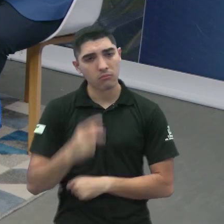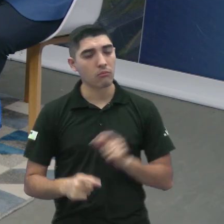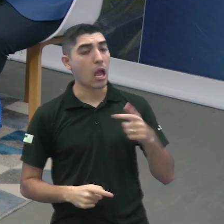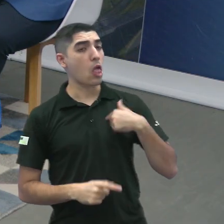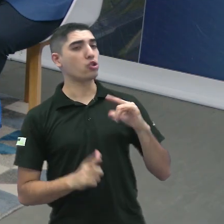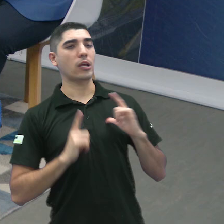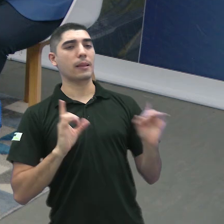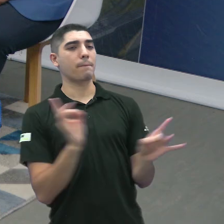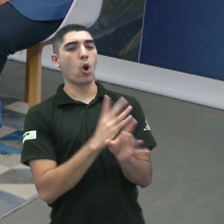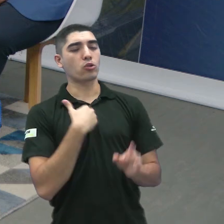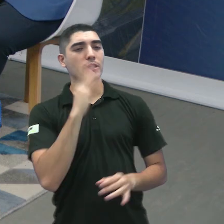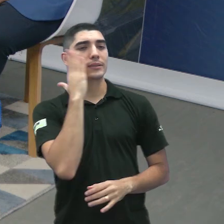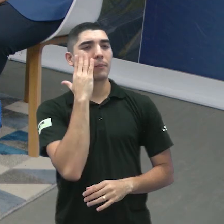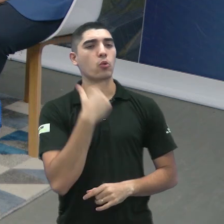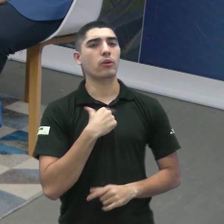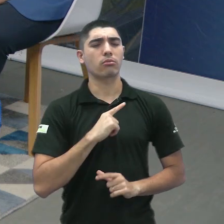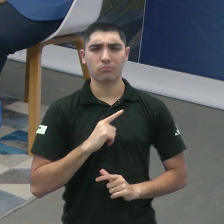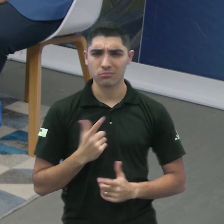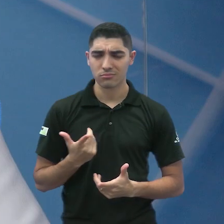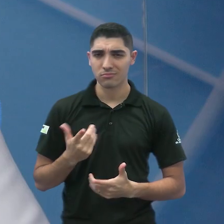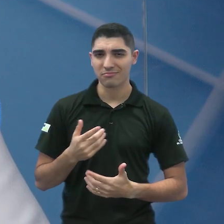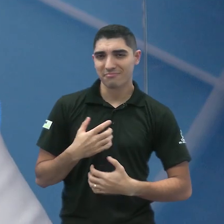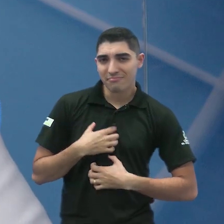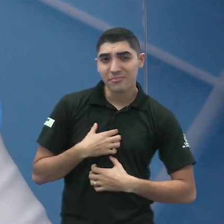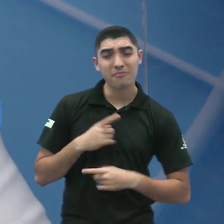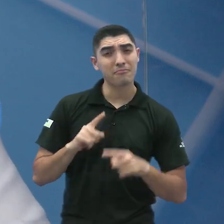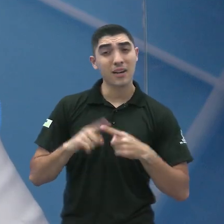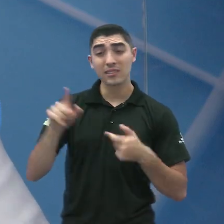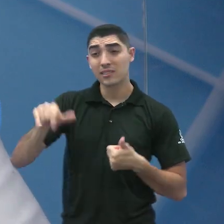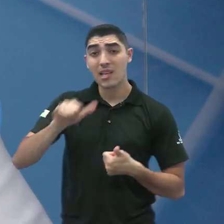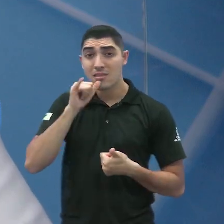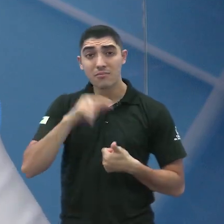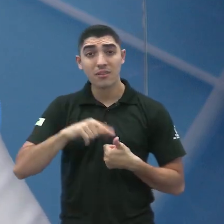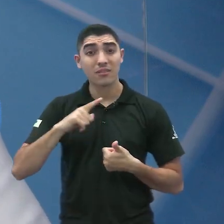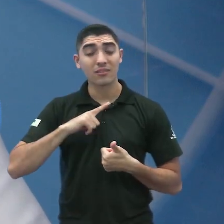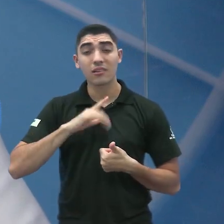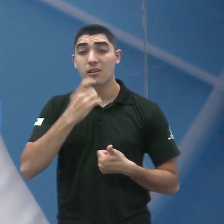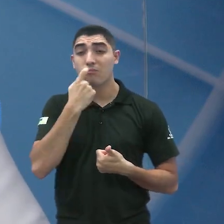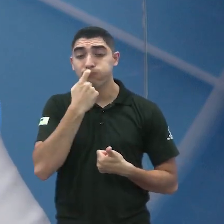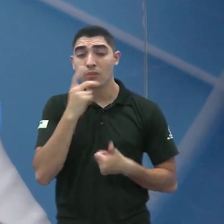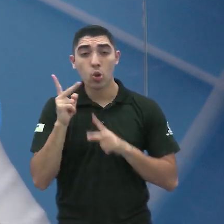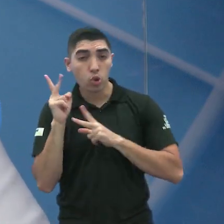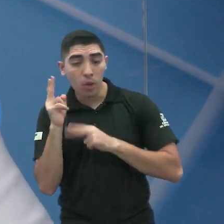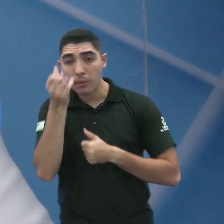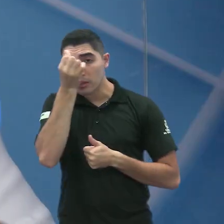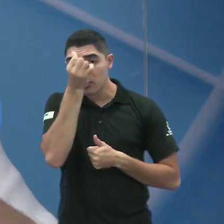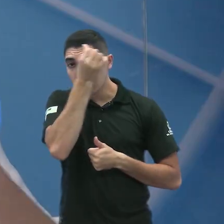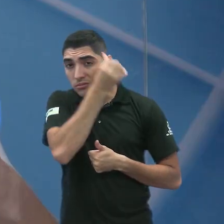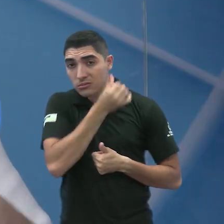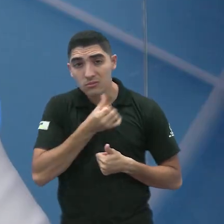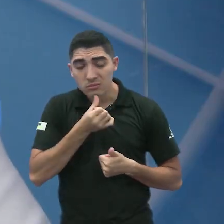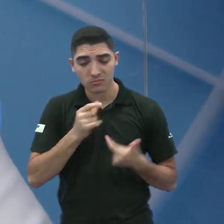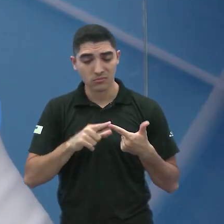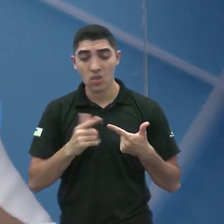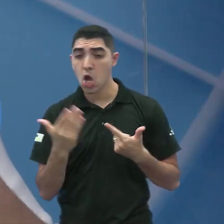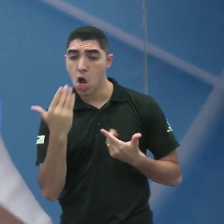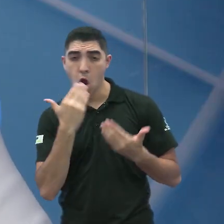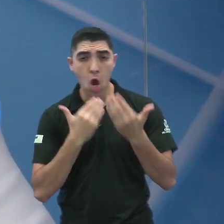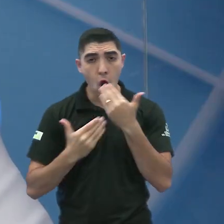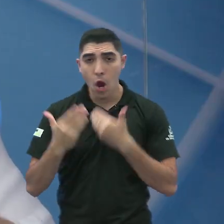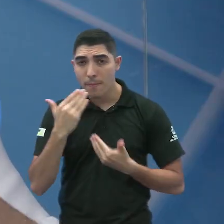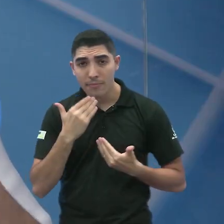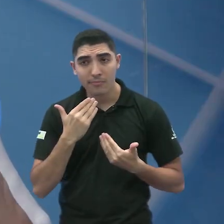chega sabe, pronto, né? E aí quando você vai ver a pessoa tem ali 6 horas de sono, a pessoa se alimenta de uma